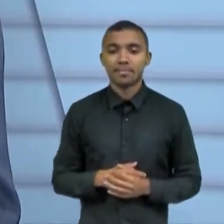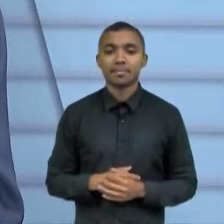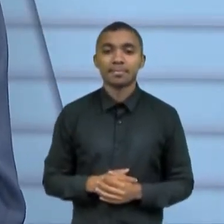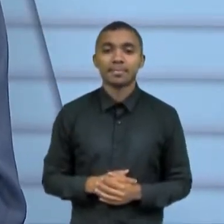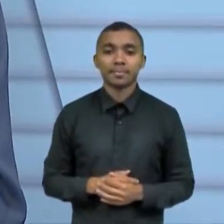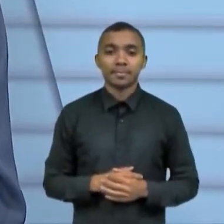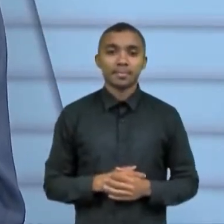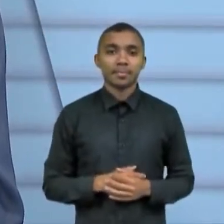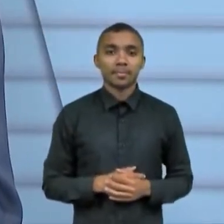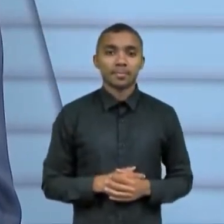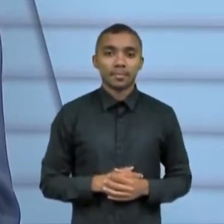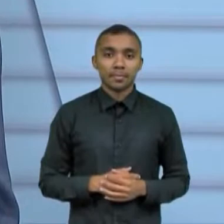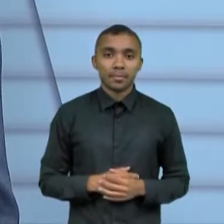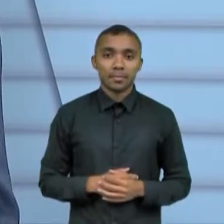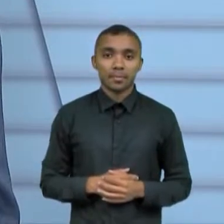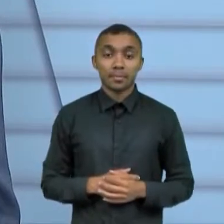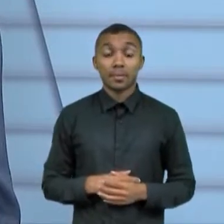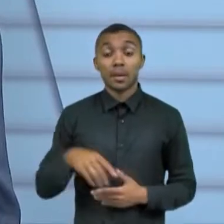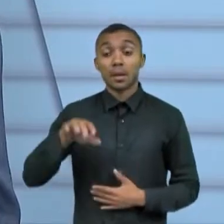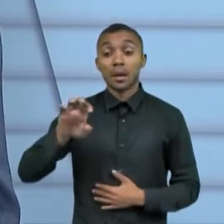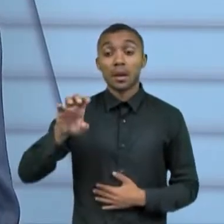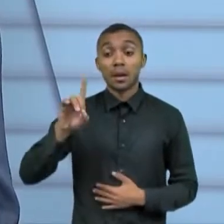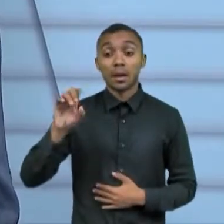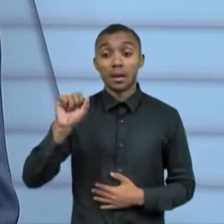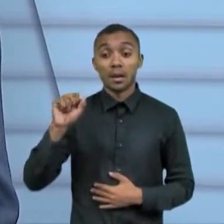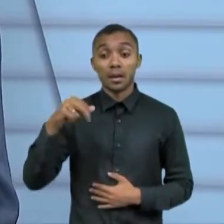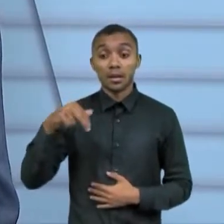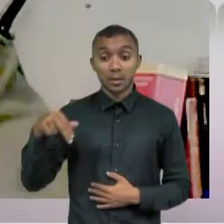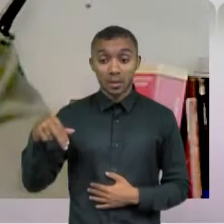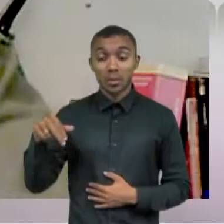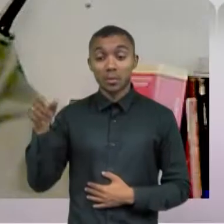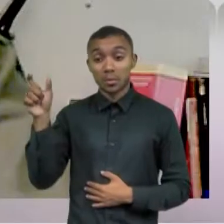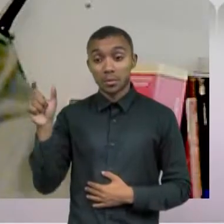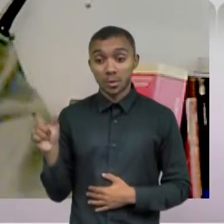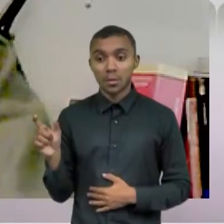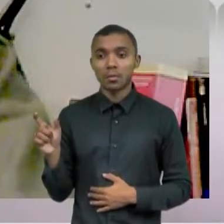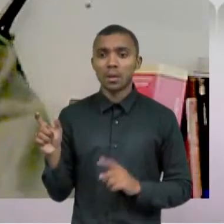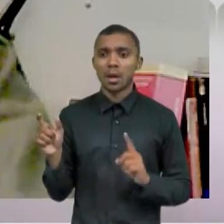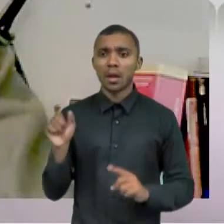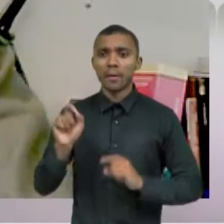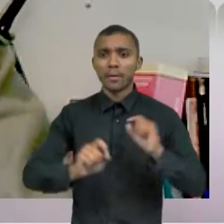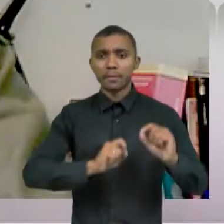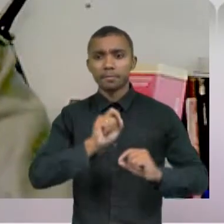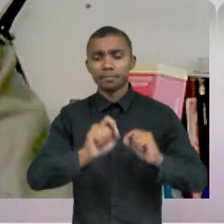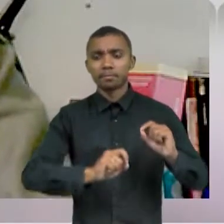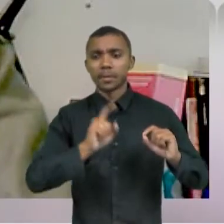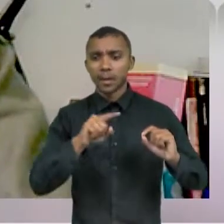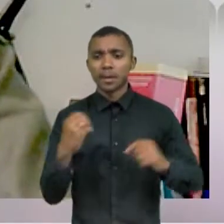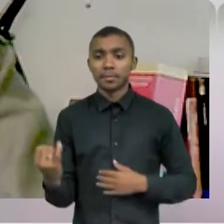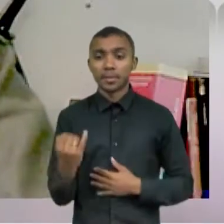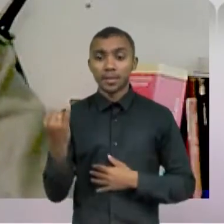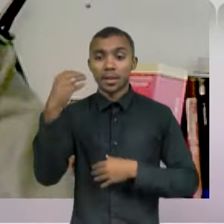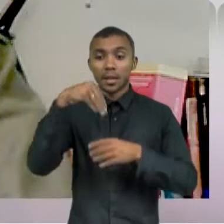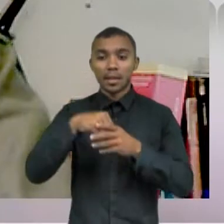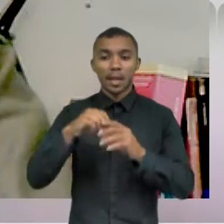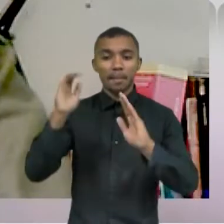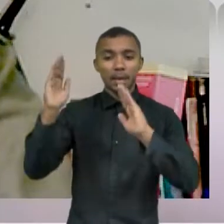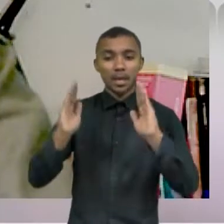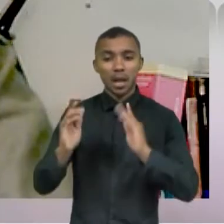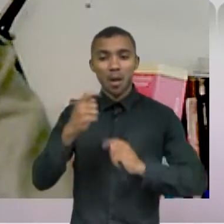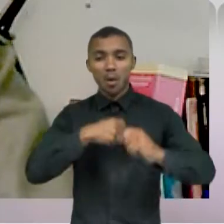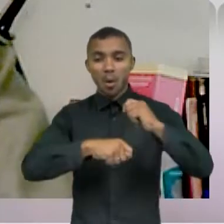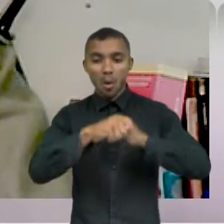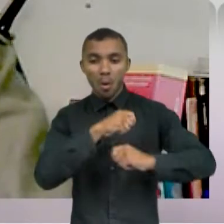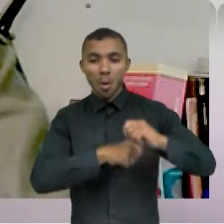Renato, sem dúvida nenhuma, Edson Queiroz é um nome central, referencial na história